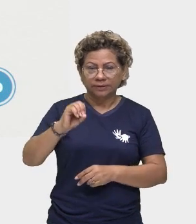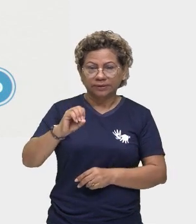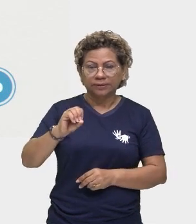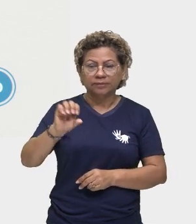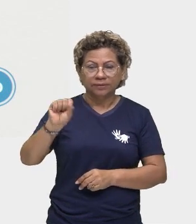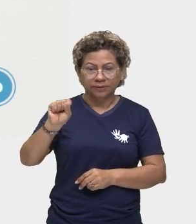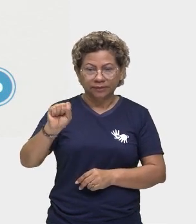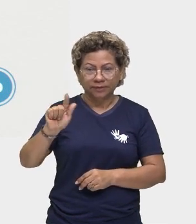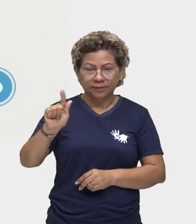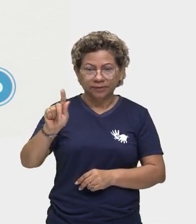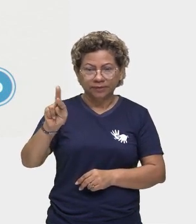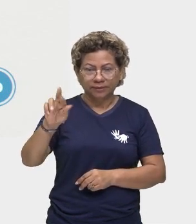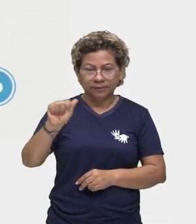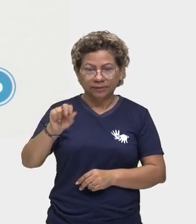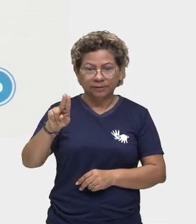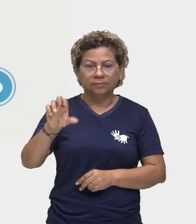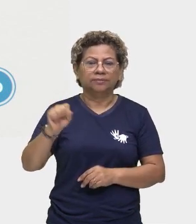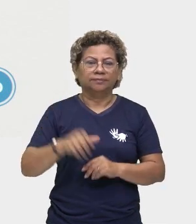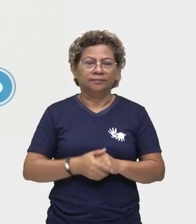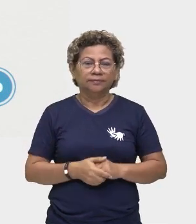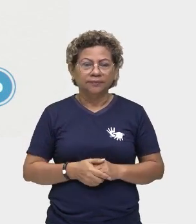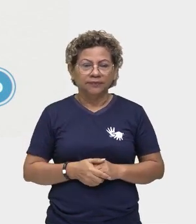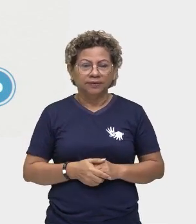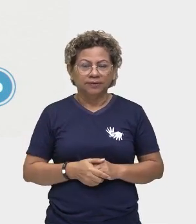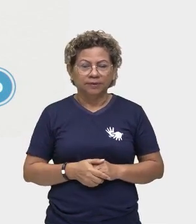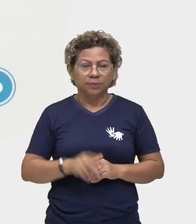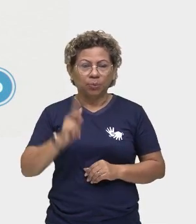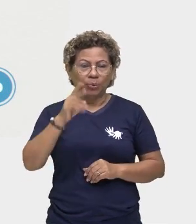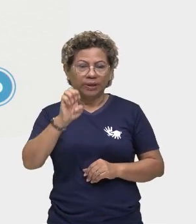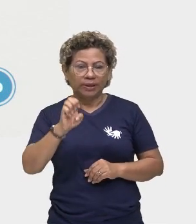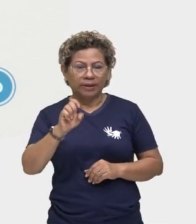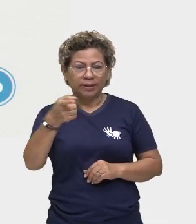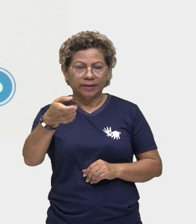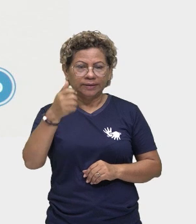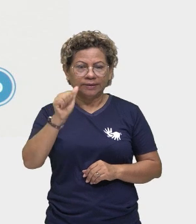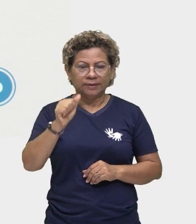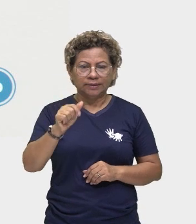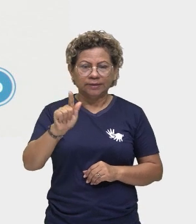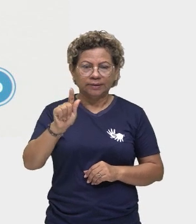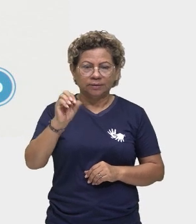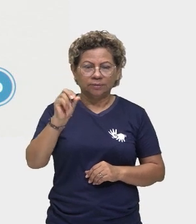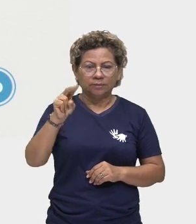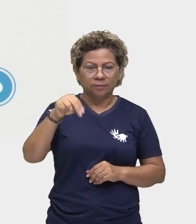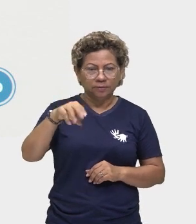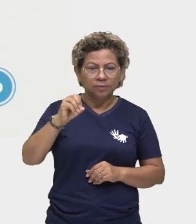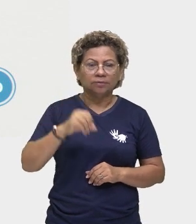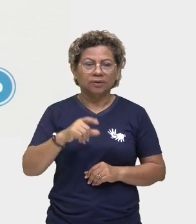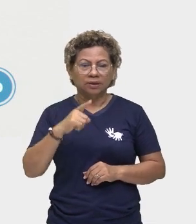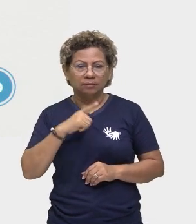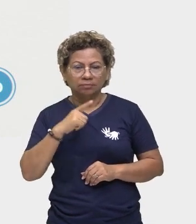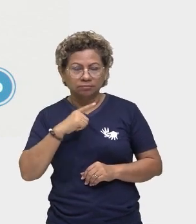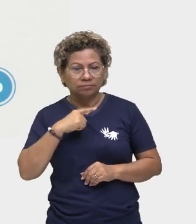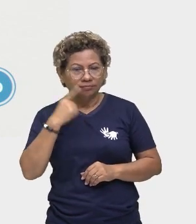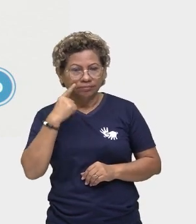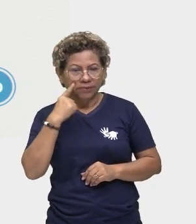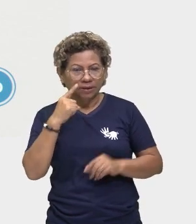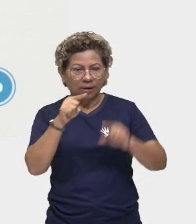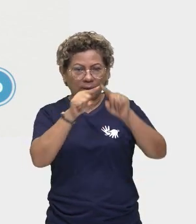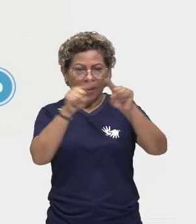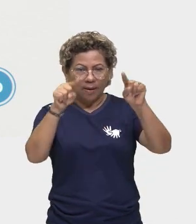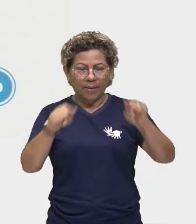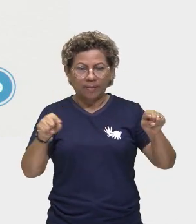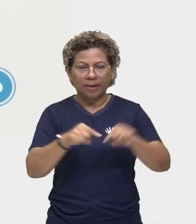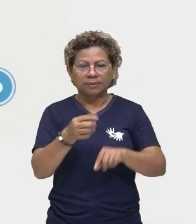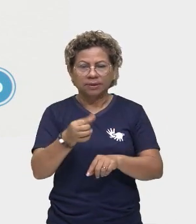6 lados, 9 diagonais, e o seu ângulo interno é igual a 120.